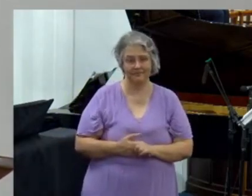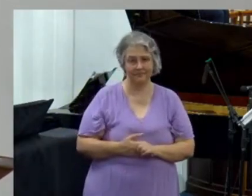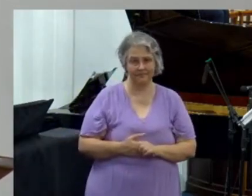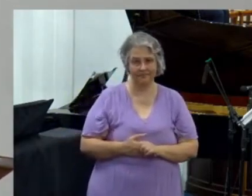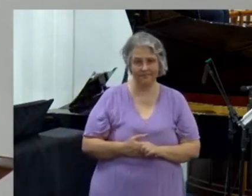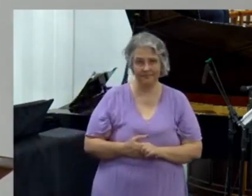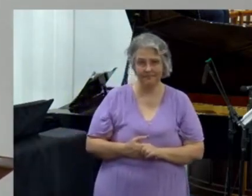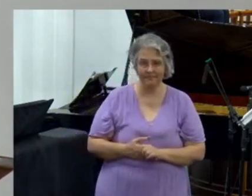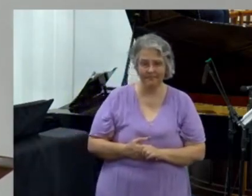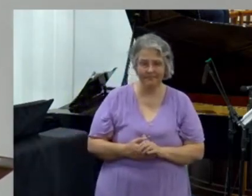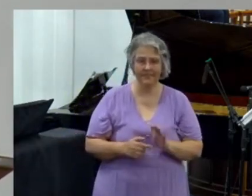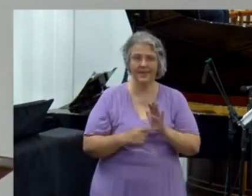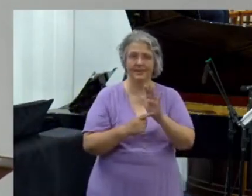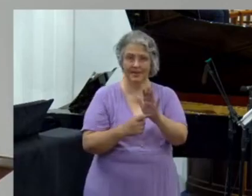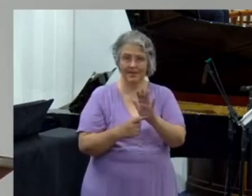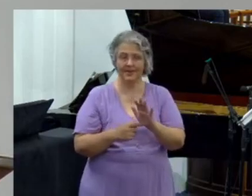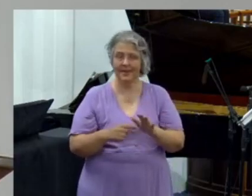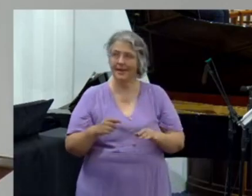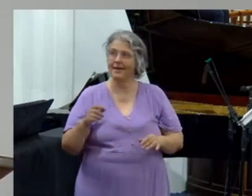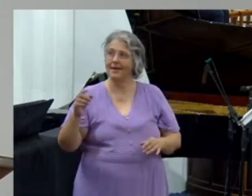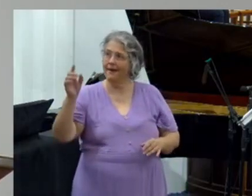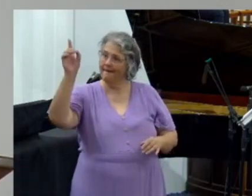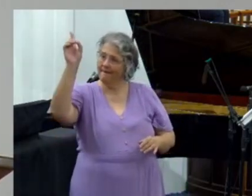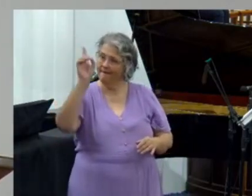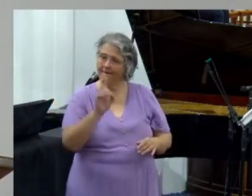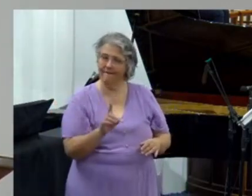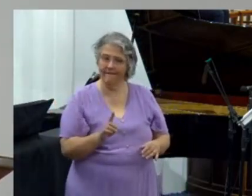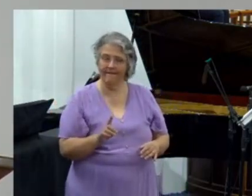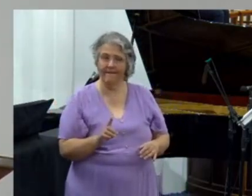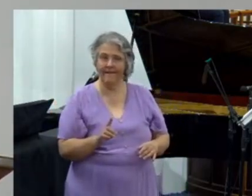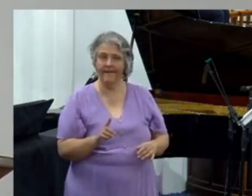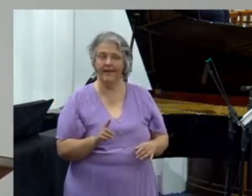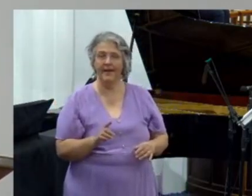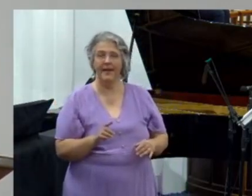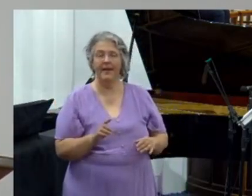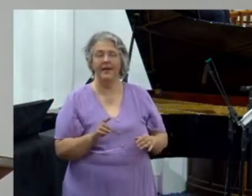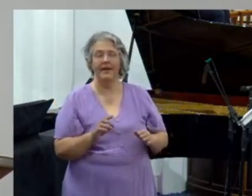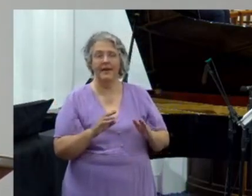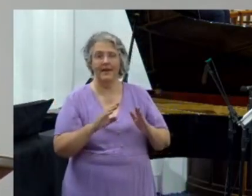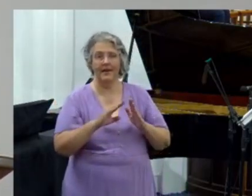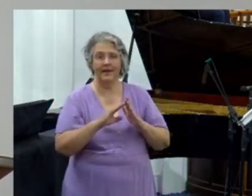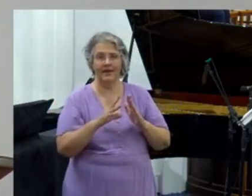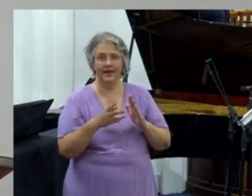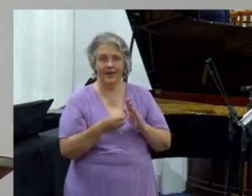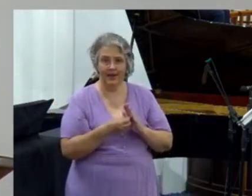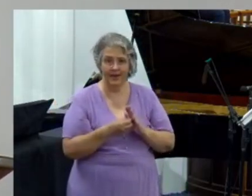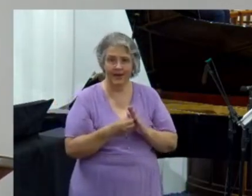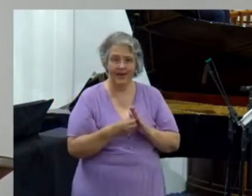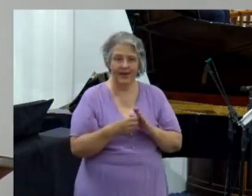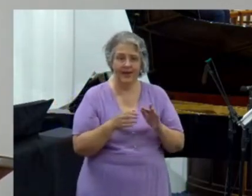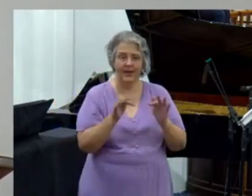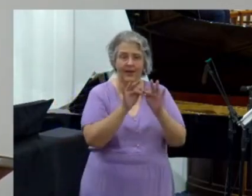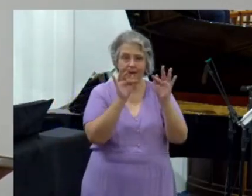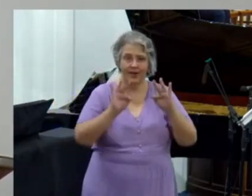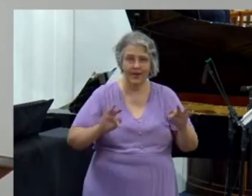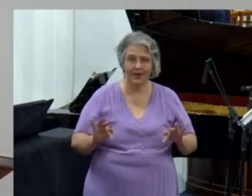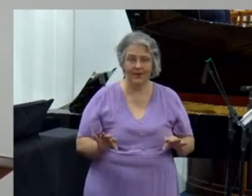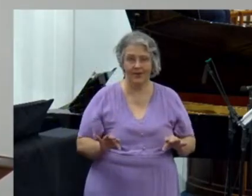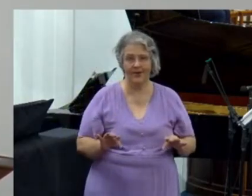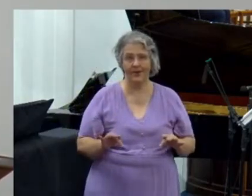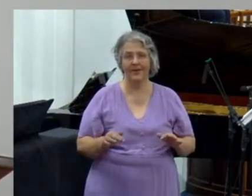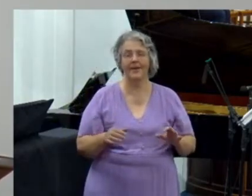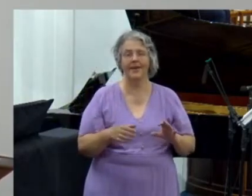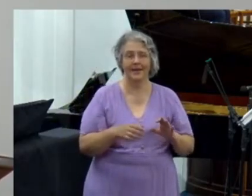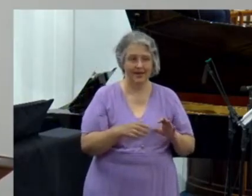para mostrar que é por meio dele que um templo funciona, que um lugar de adoração funciona, que um lugar de